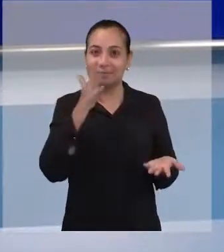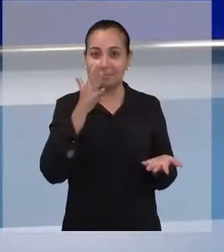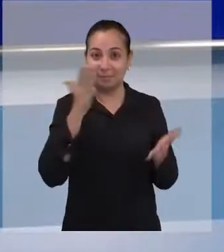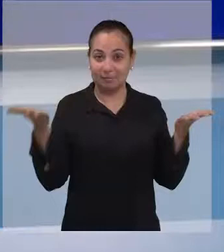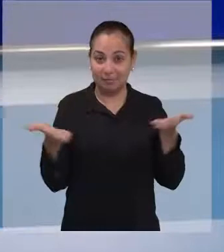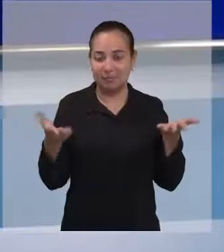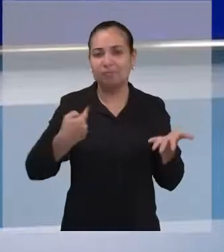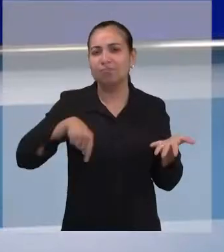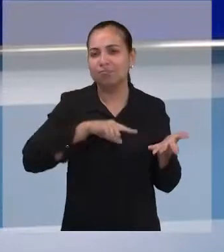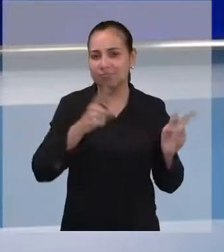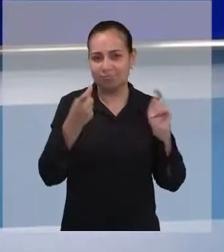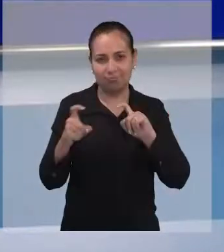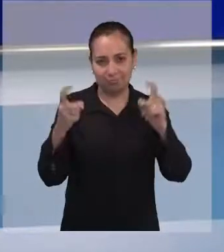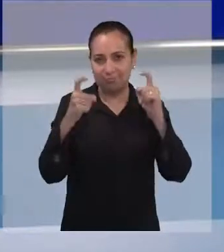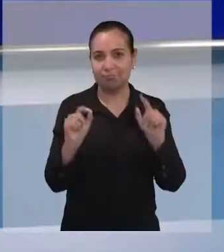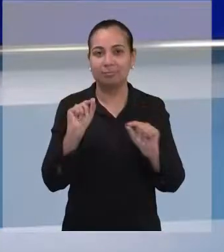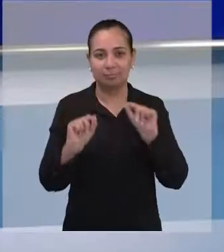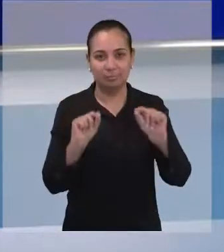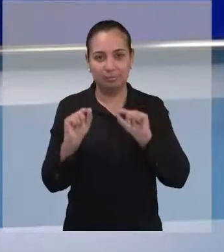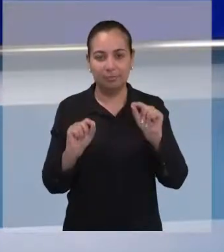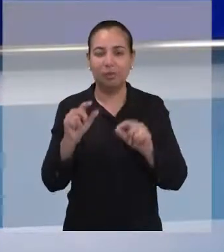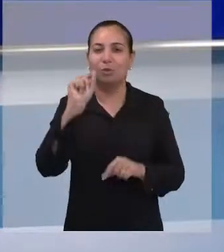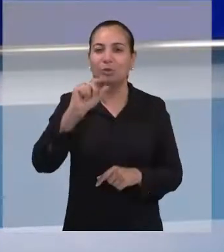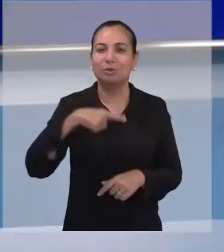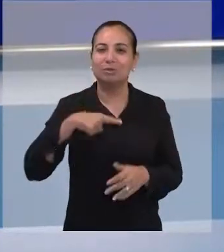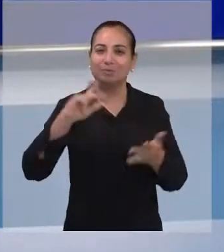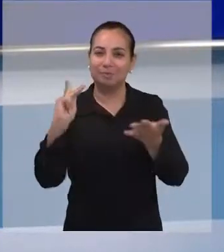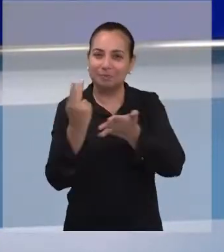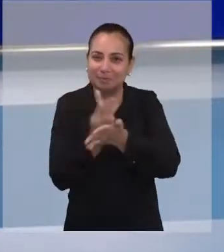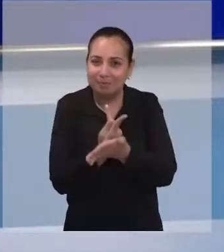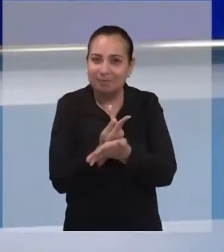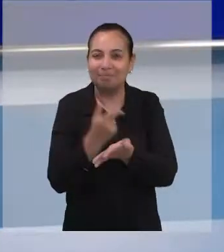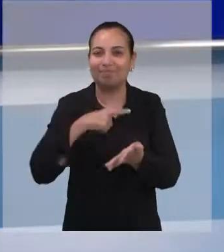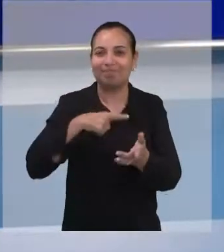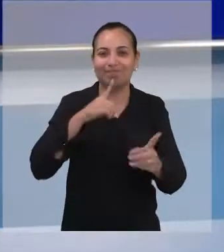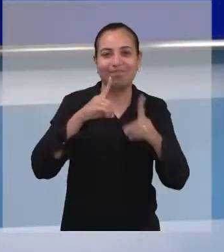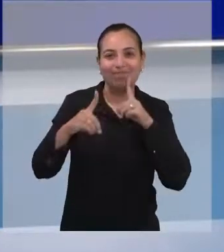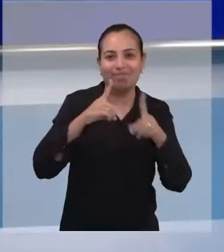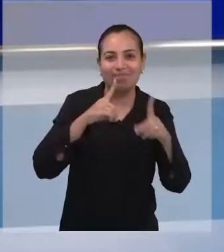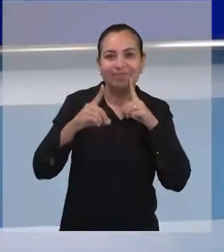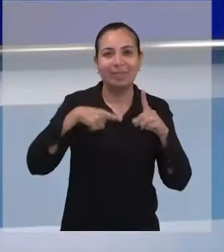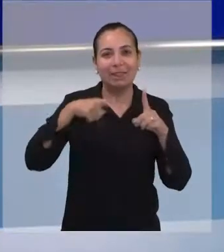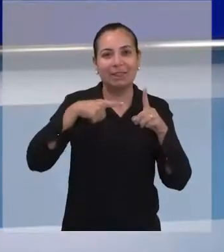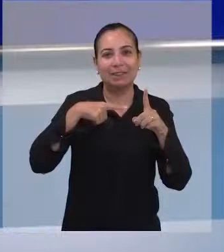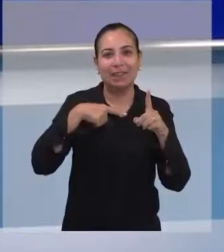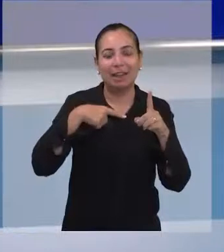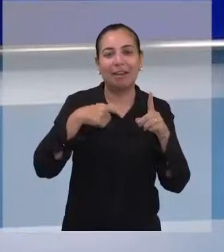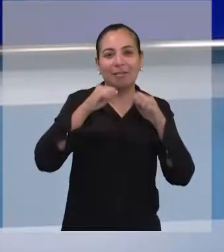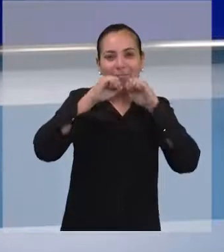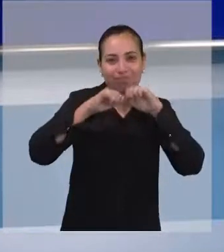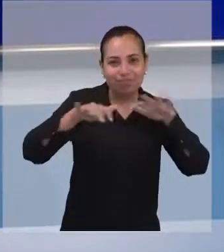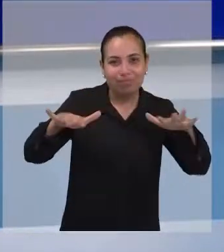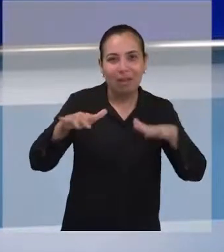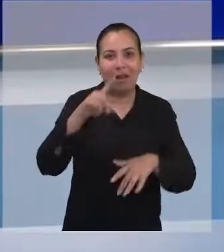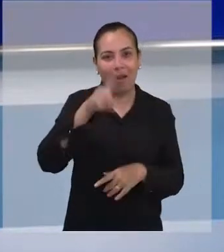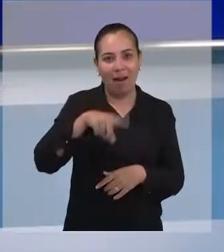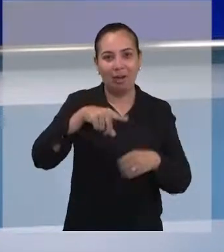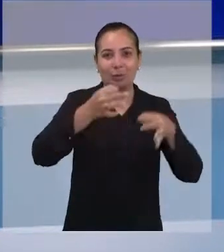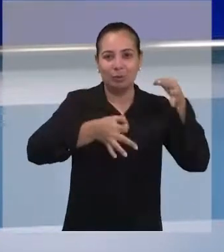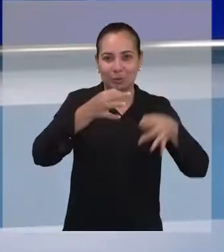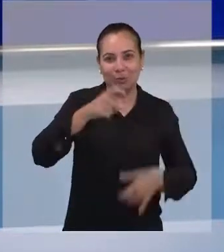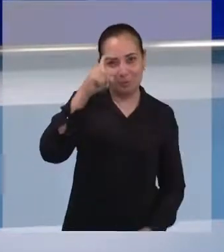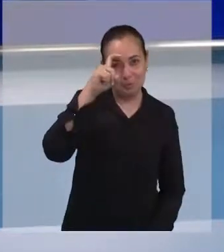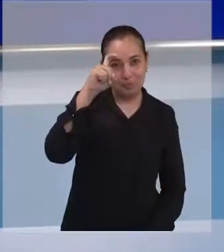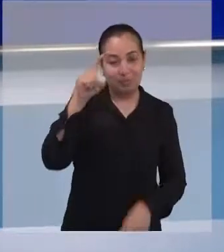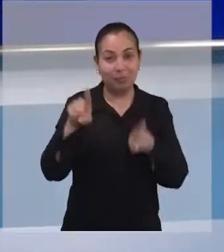discutindo todos os vazamentos dos diálogos entre o juiz Sérgio Moro e o